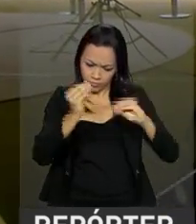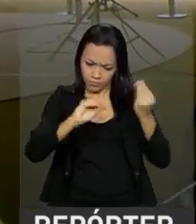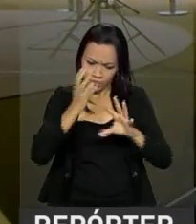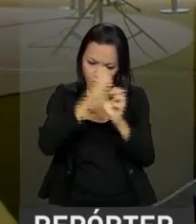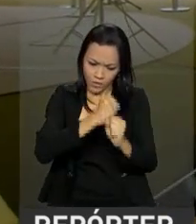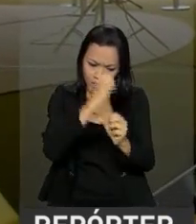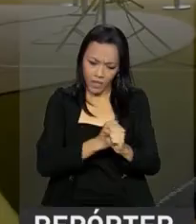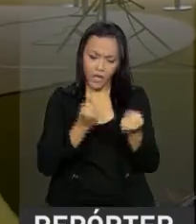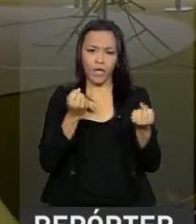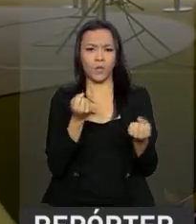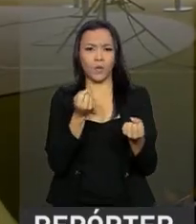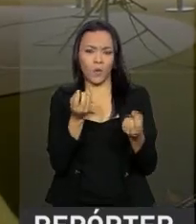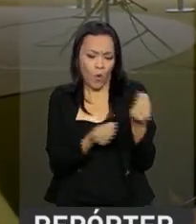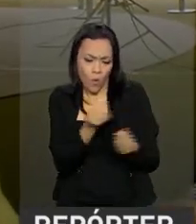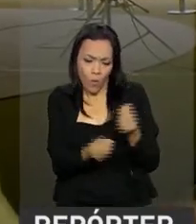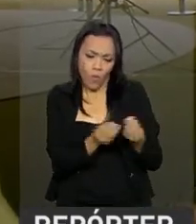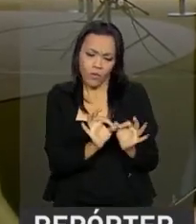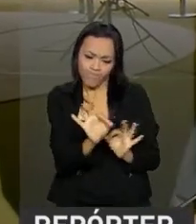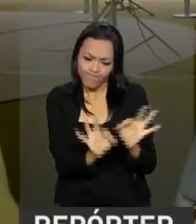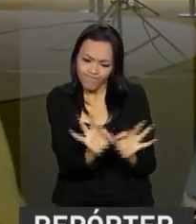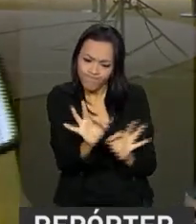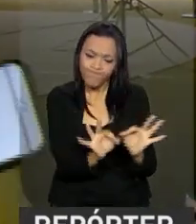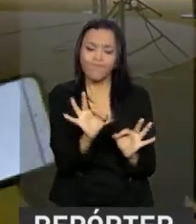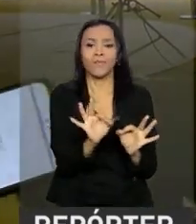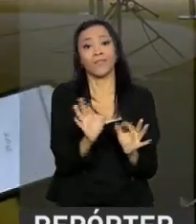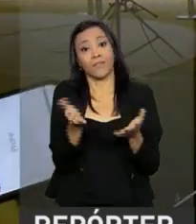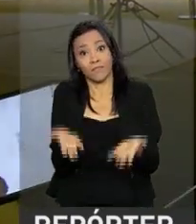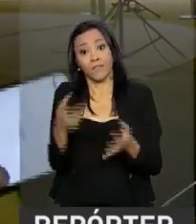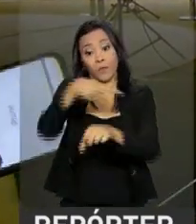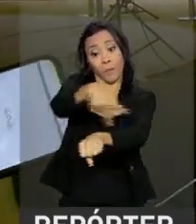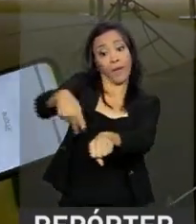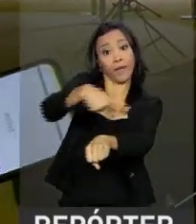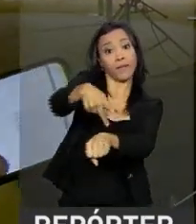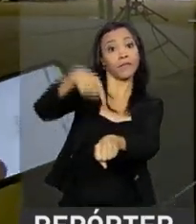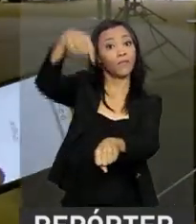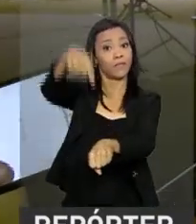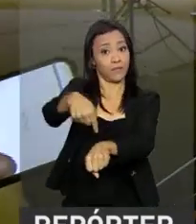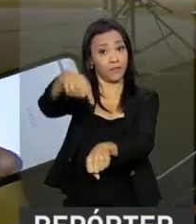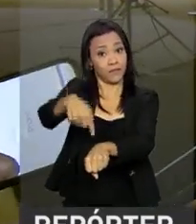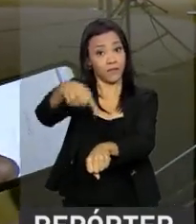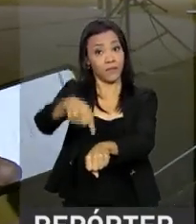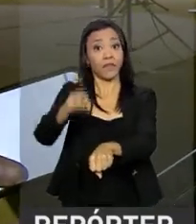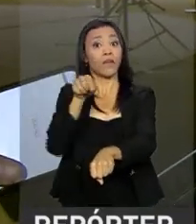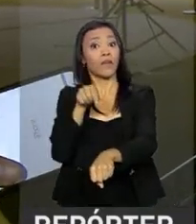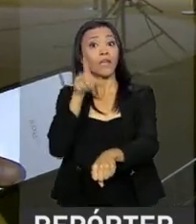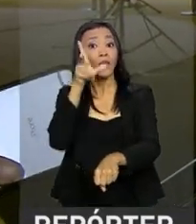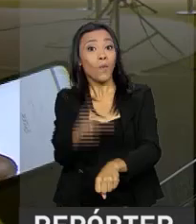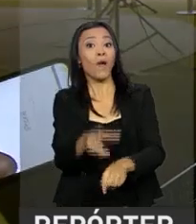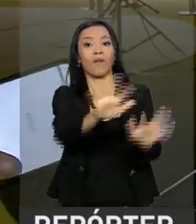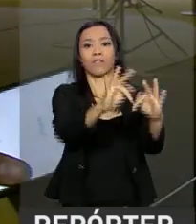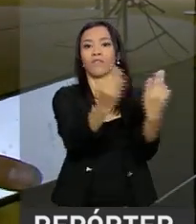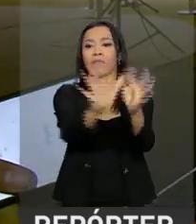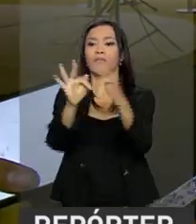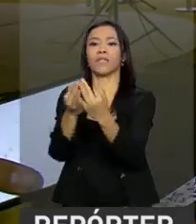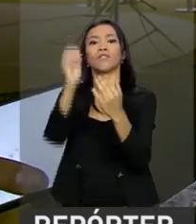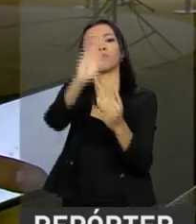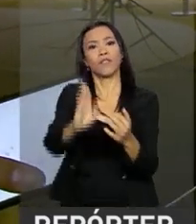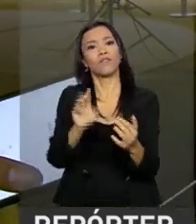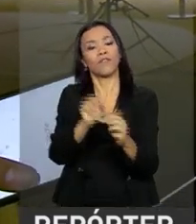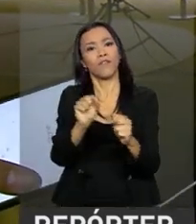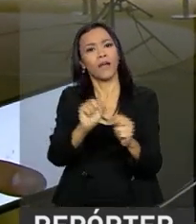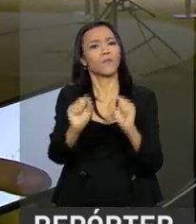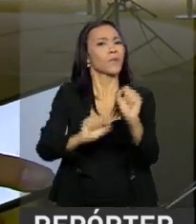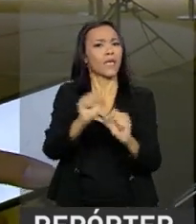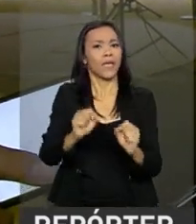de execução do orçamento, com um país que copia o que as famílias brasileiras fazem, gastam o